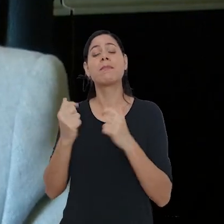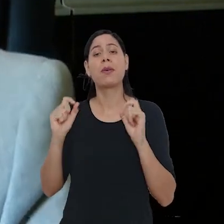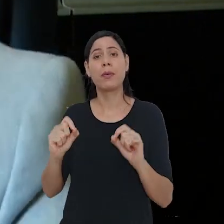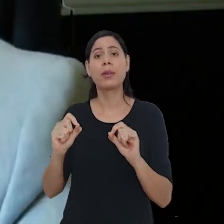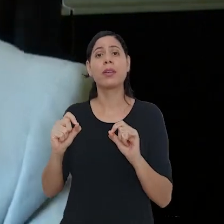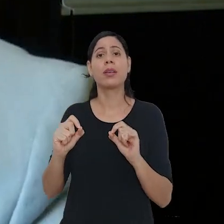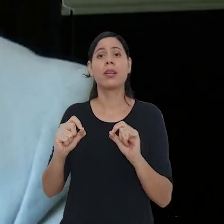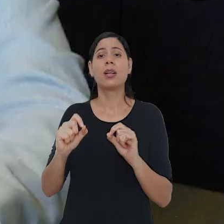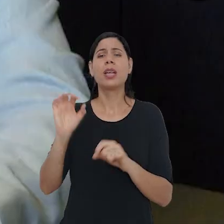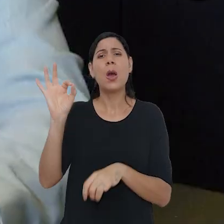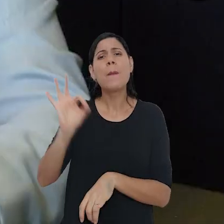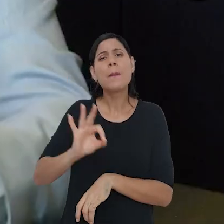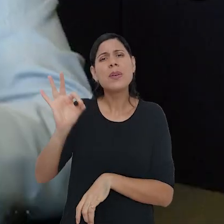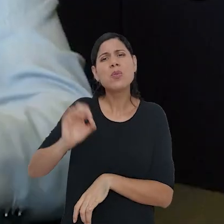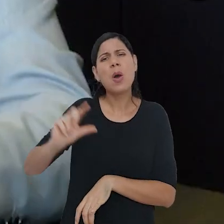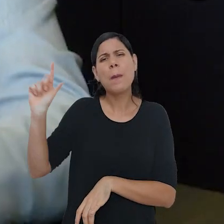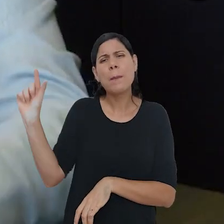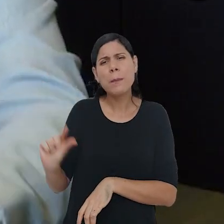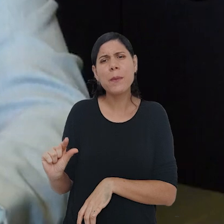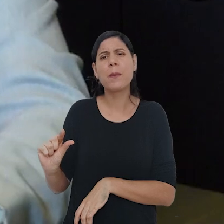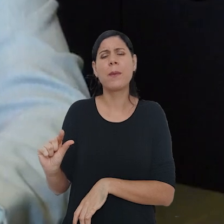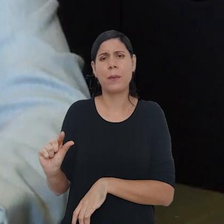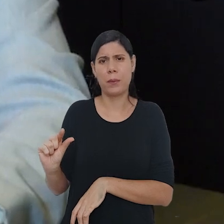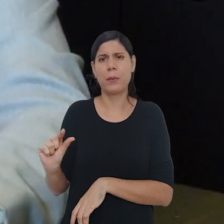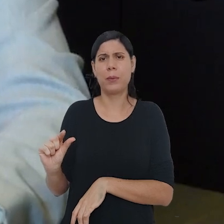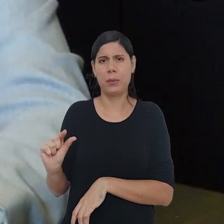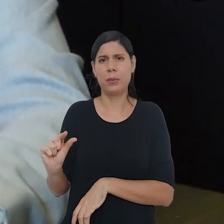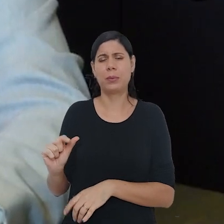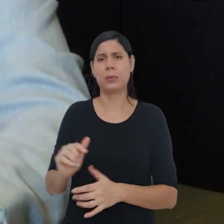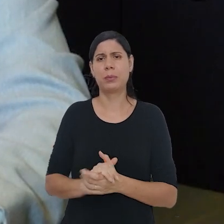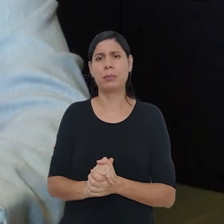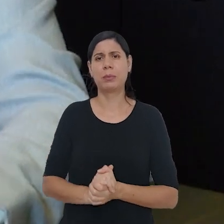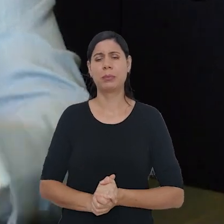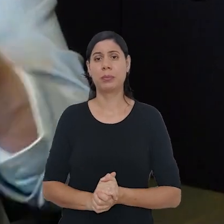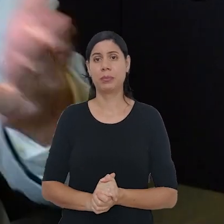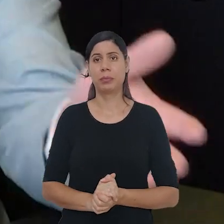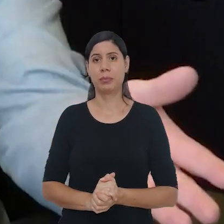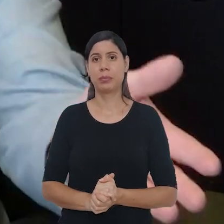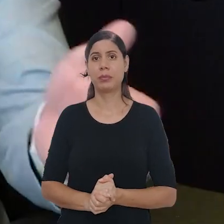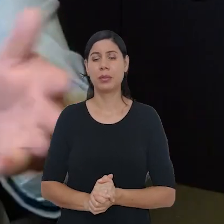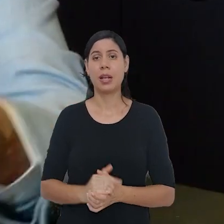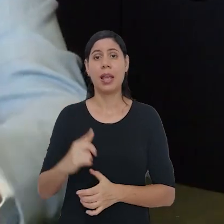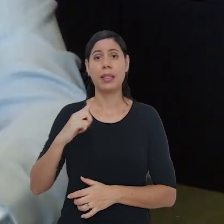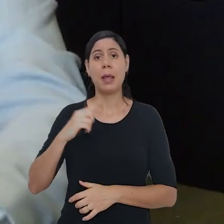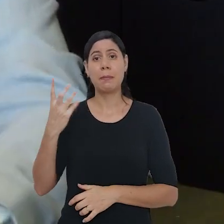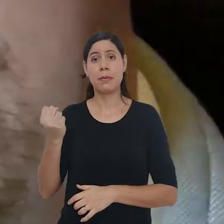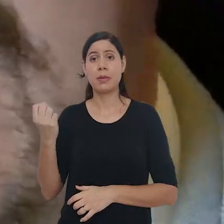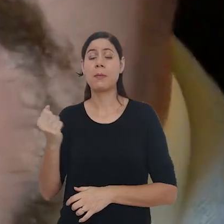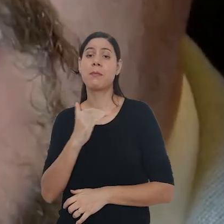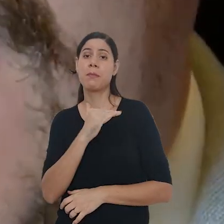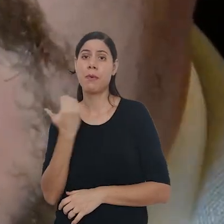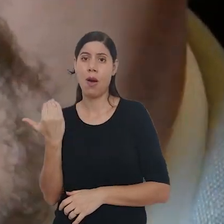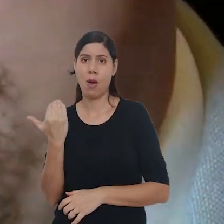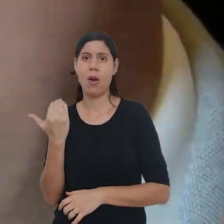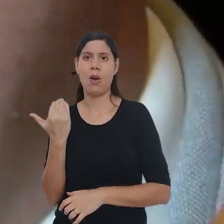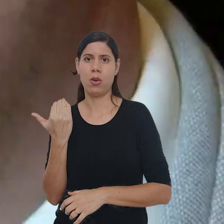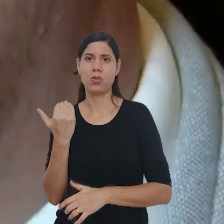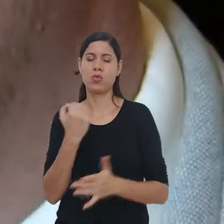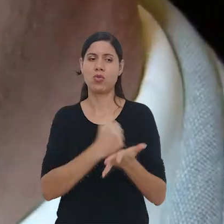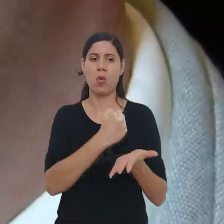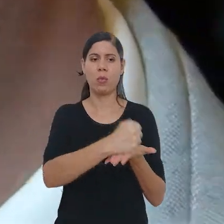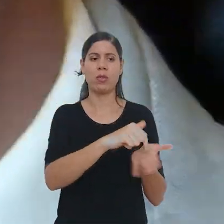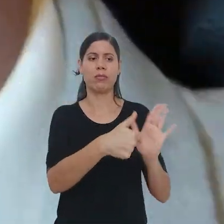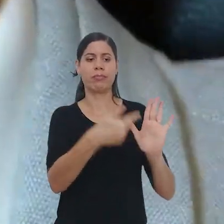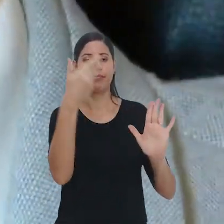previdenciário, Diego Cerulli, cita algumas situações de fraude no INSS, mas reforça que elas ainda representam um